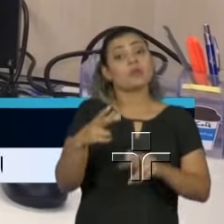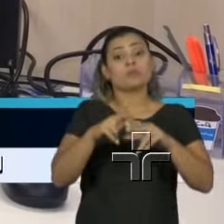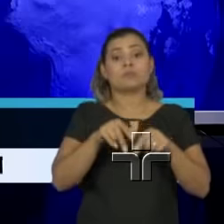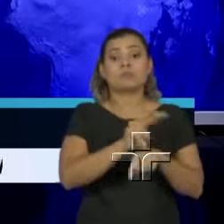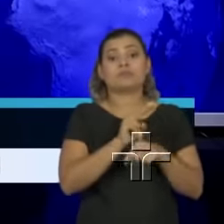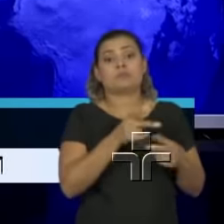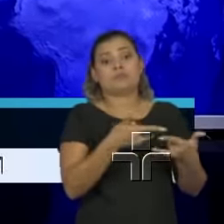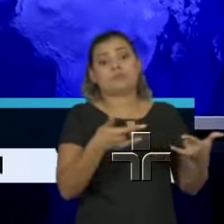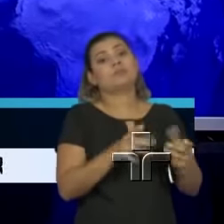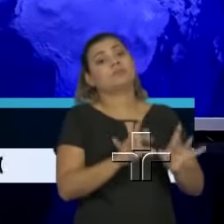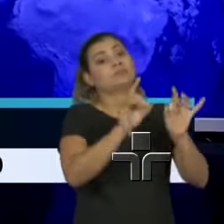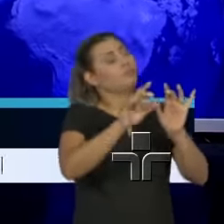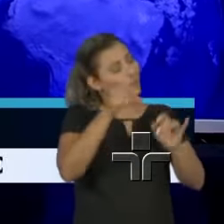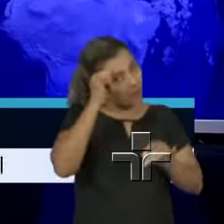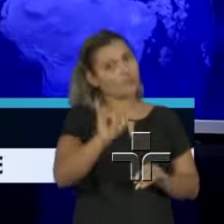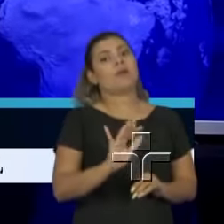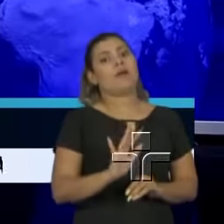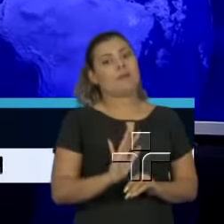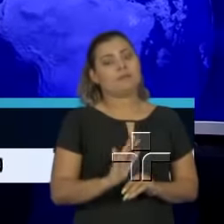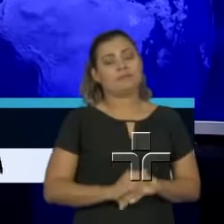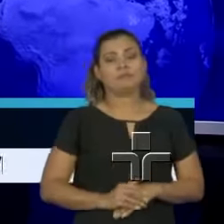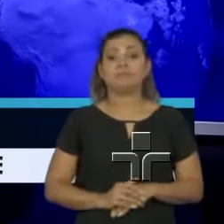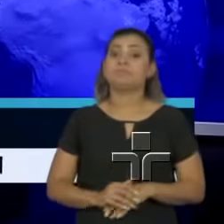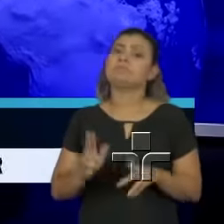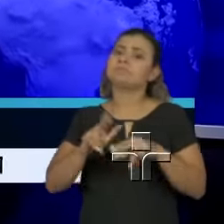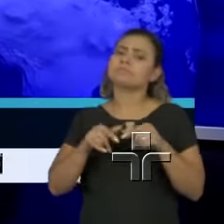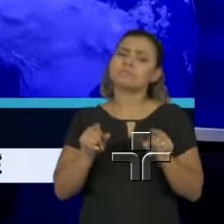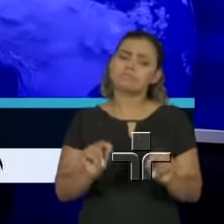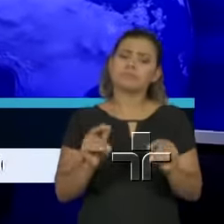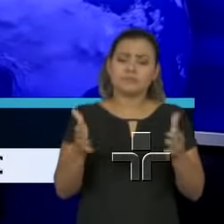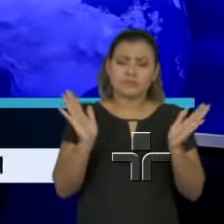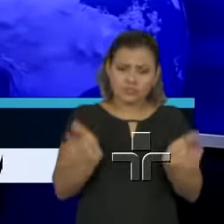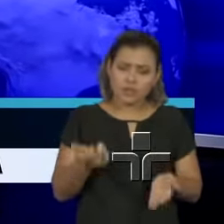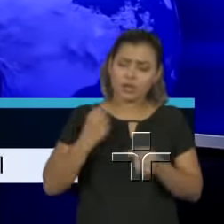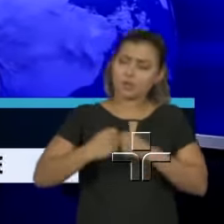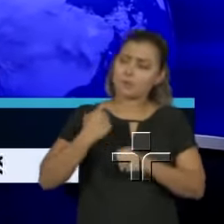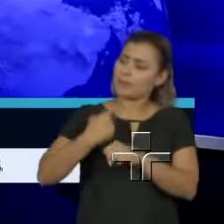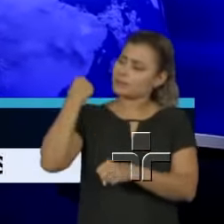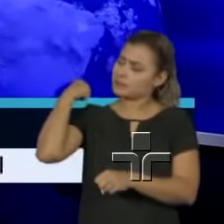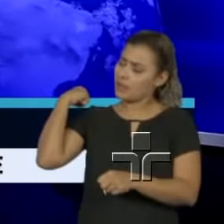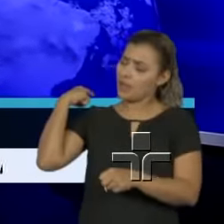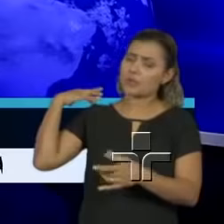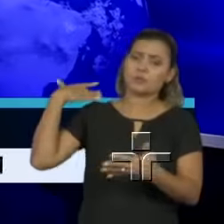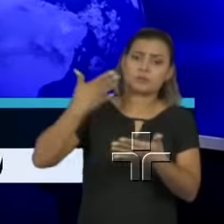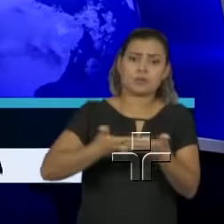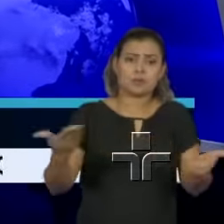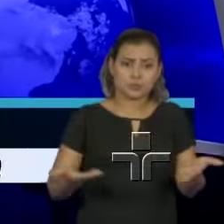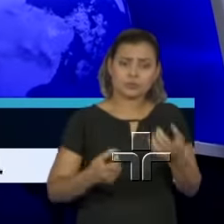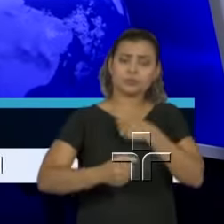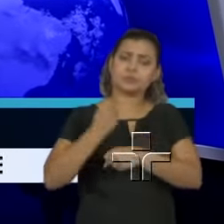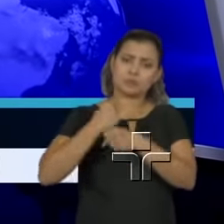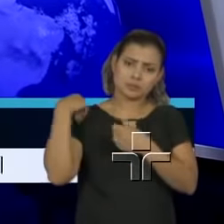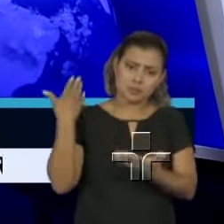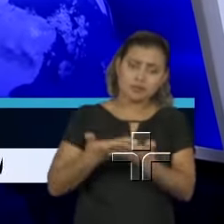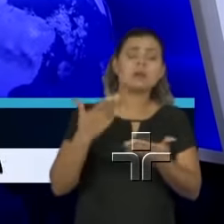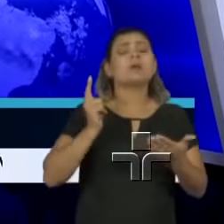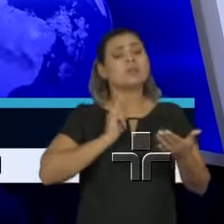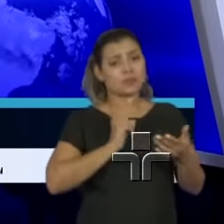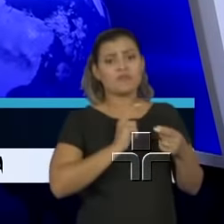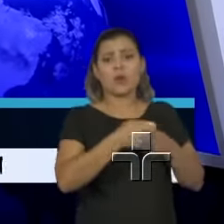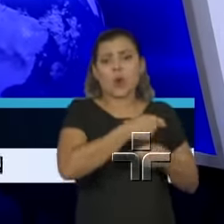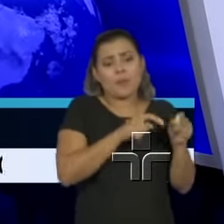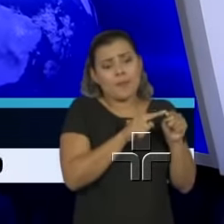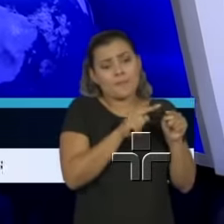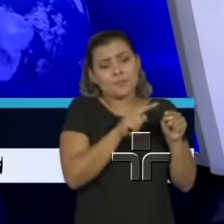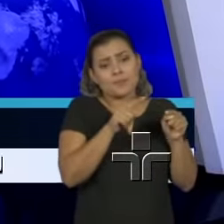especial. Fausto, pelas liberações de fundos que nós tivemos no ano passado e pela sutil retomada da economia, esperava-se